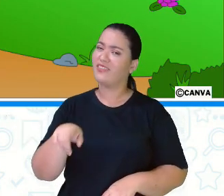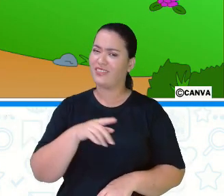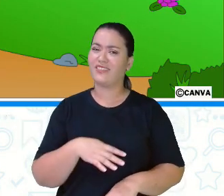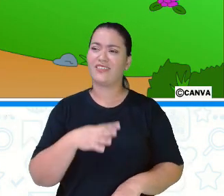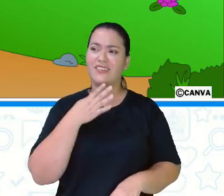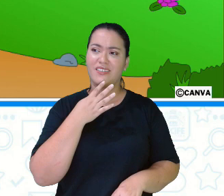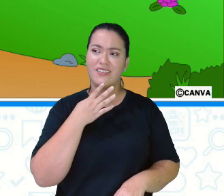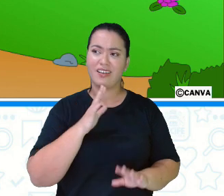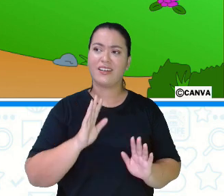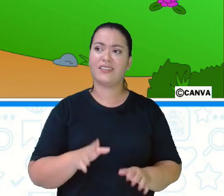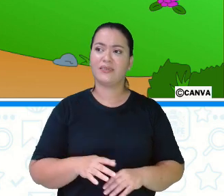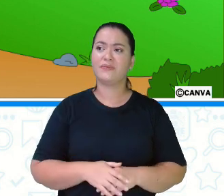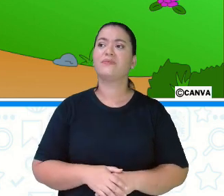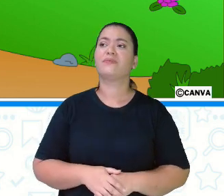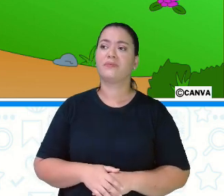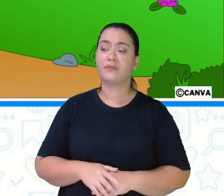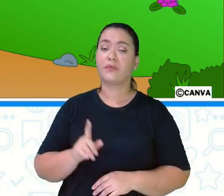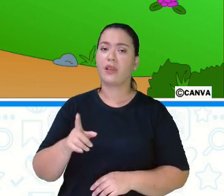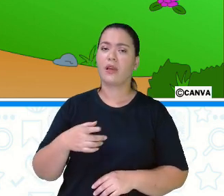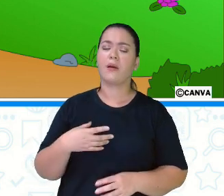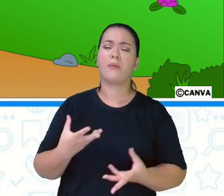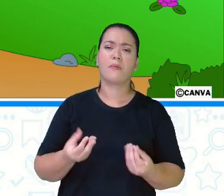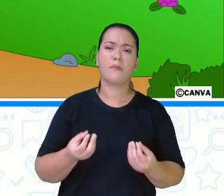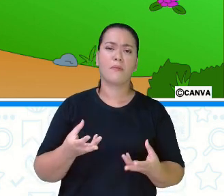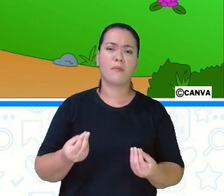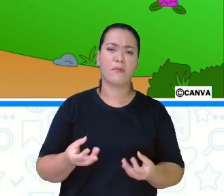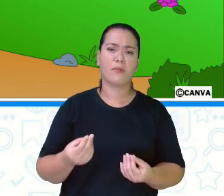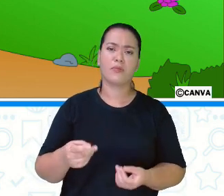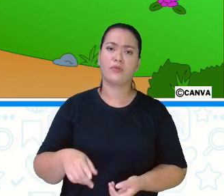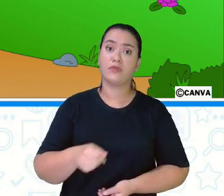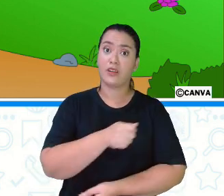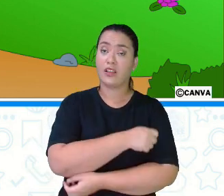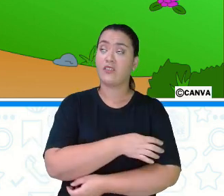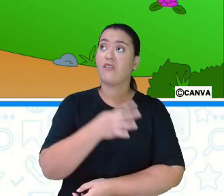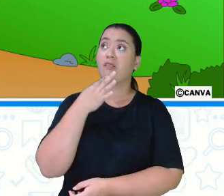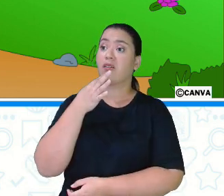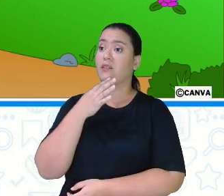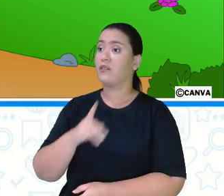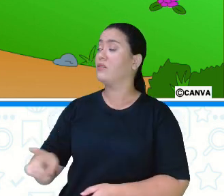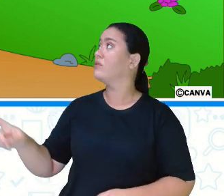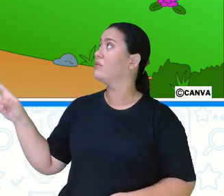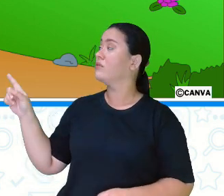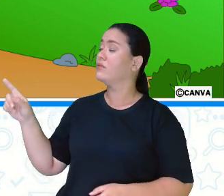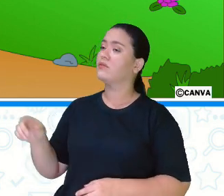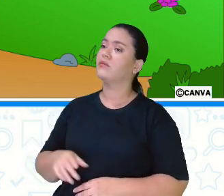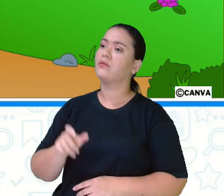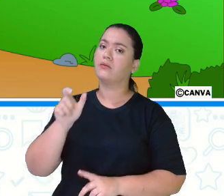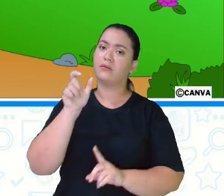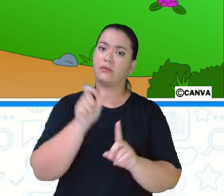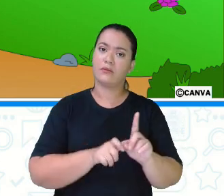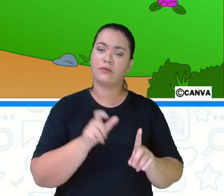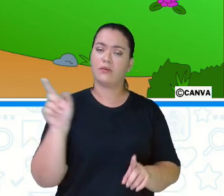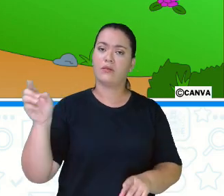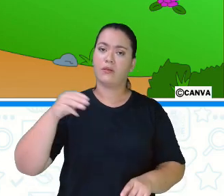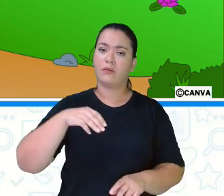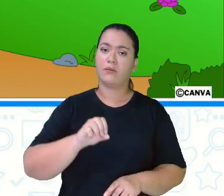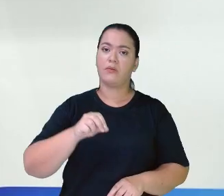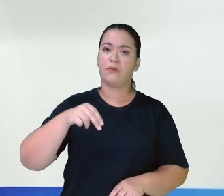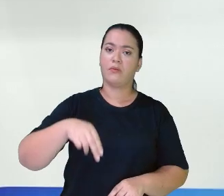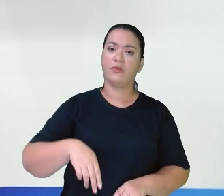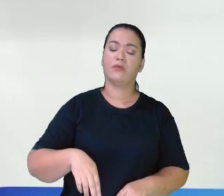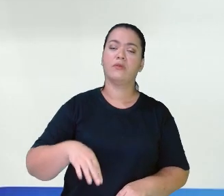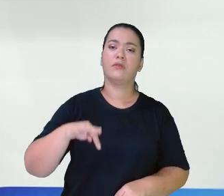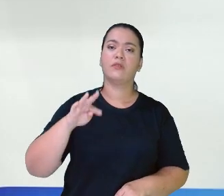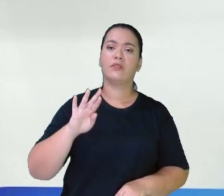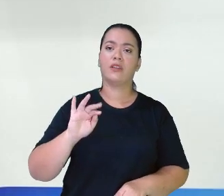é? Acredito que muitos estudantes conhecem não só ele, a personagem aqui, o autor, que é Monteiro Lobato,